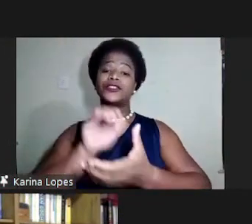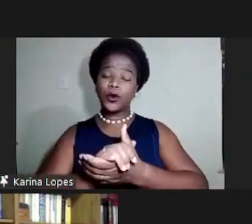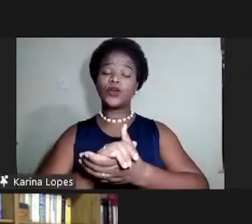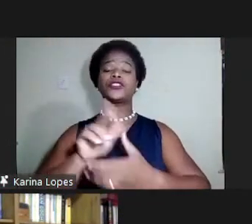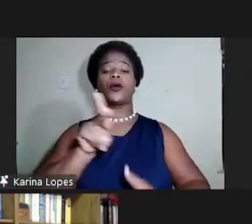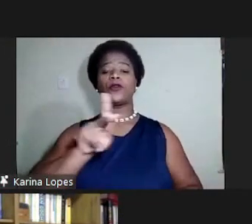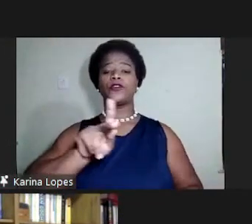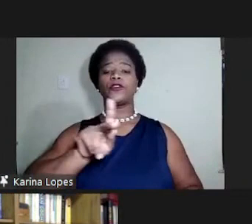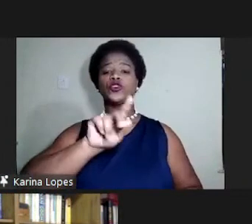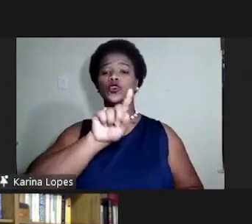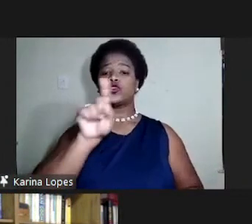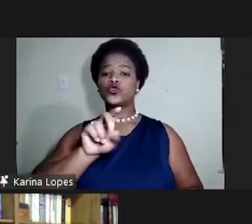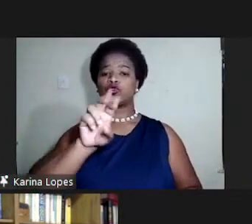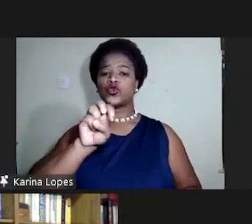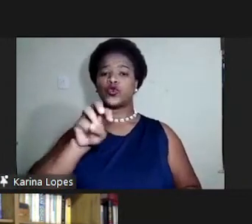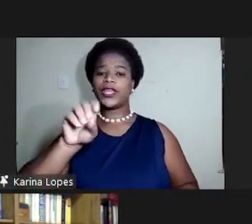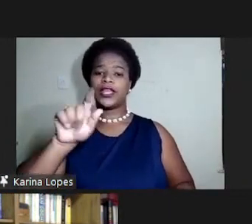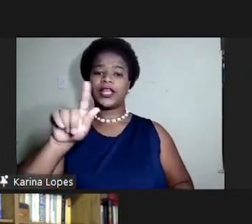Dias.